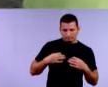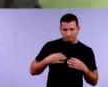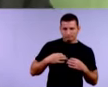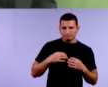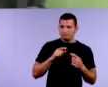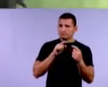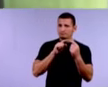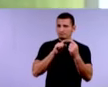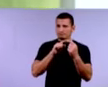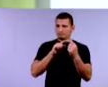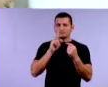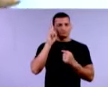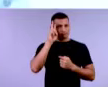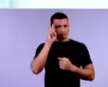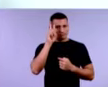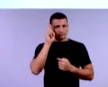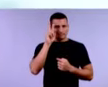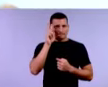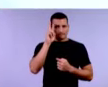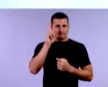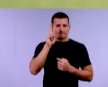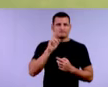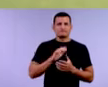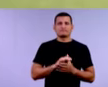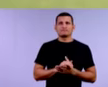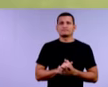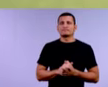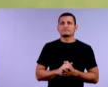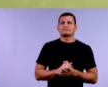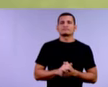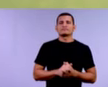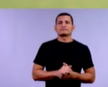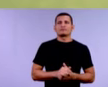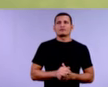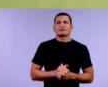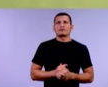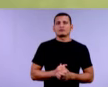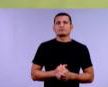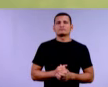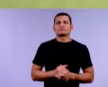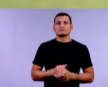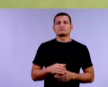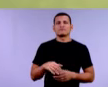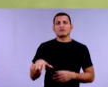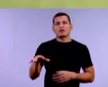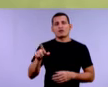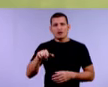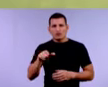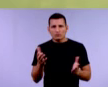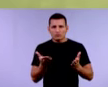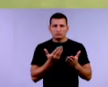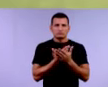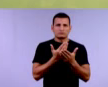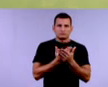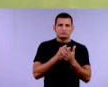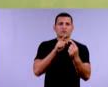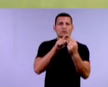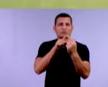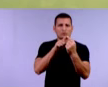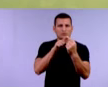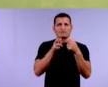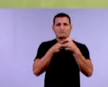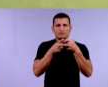concordância vai lembrar um pouco isso, certo, professora Tayane? Isso mesmo. Então, isso faz parte do nosso assunto de hoje, concordância verbal e